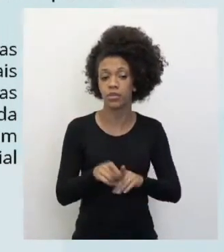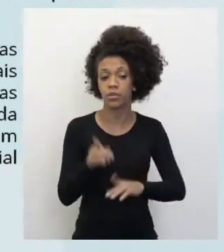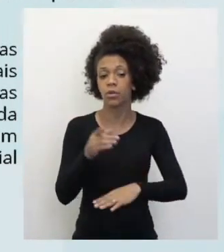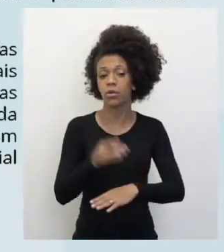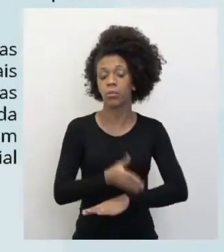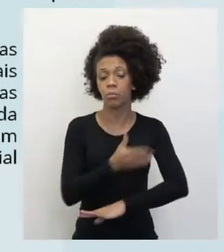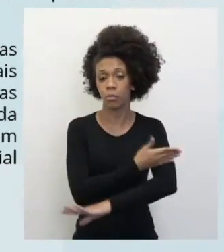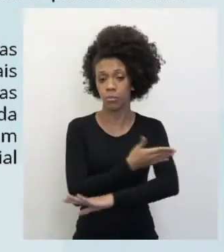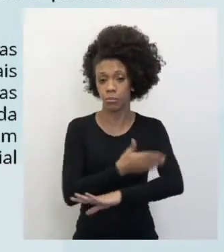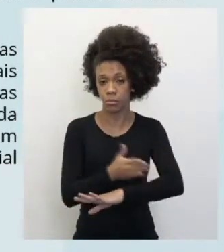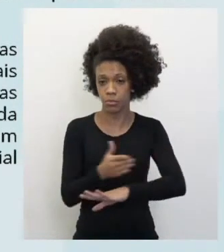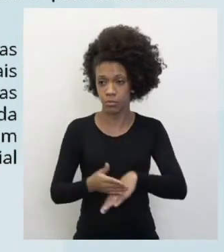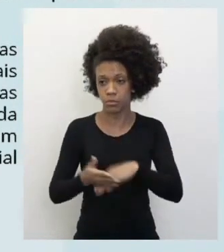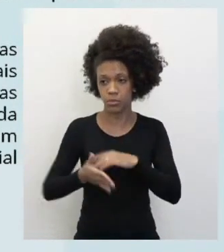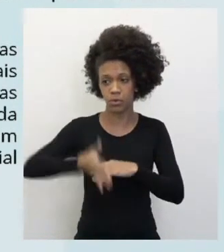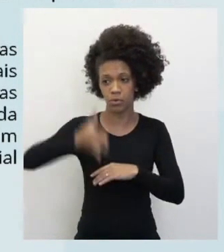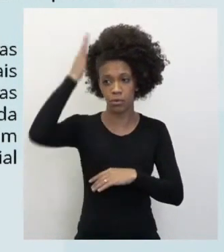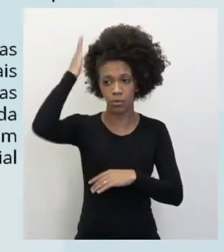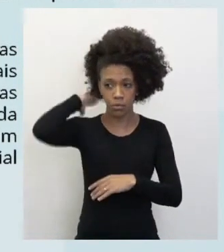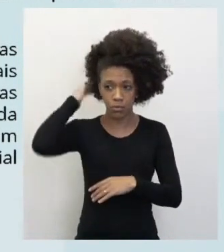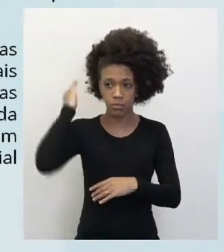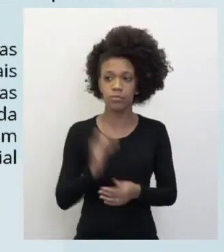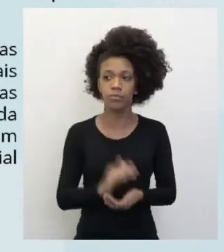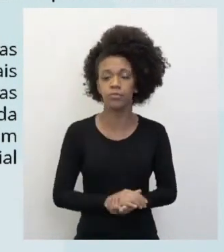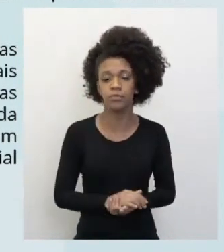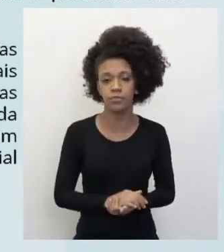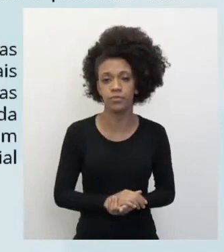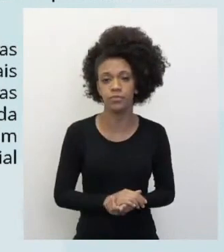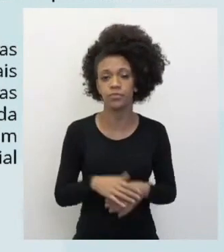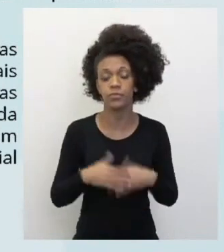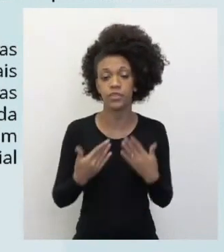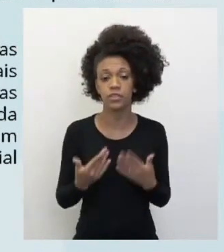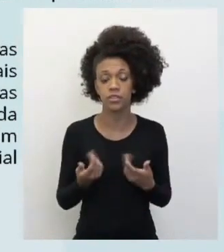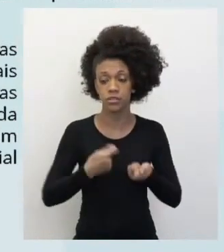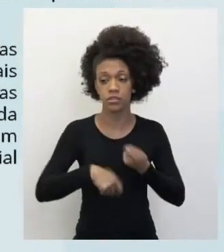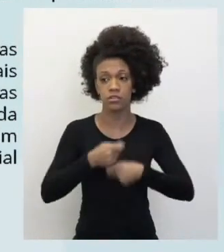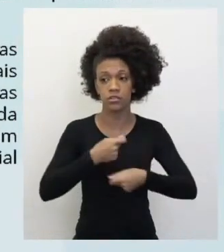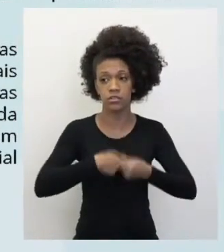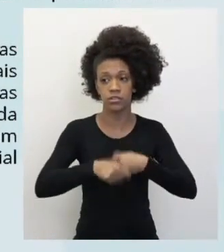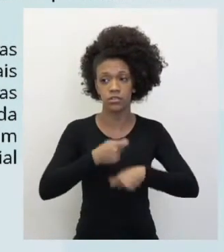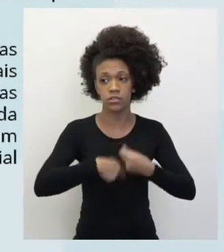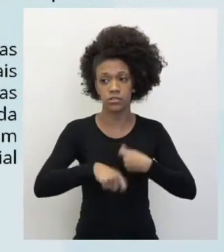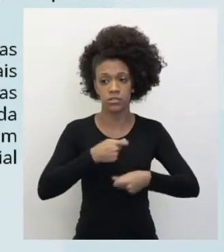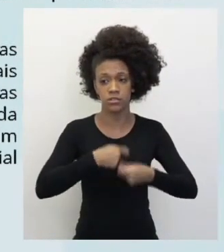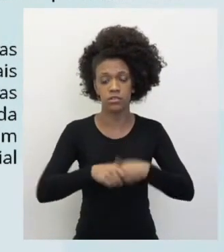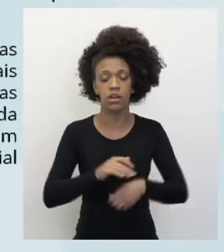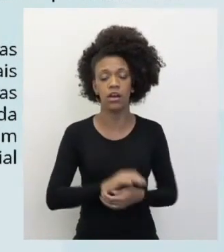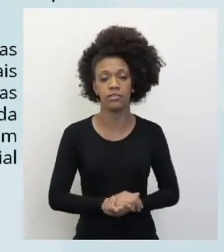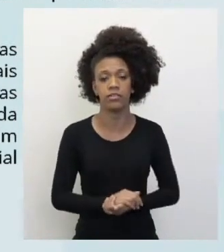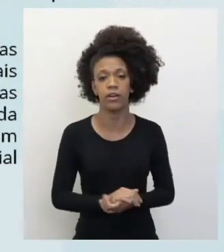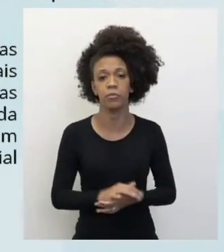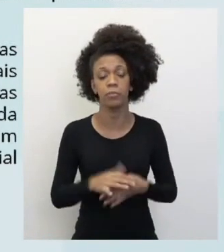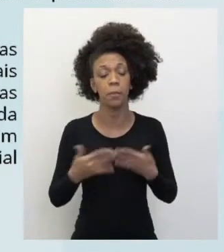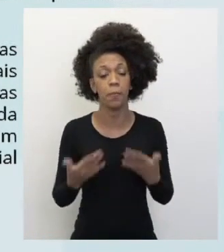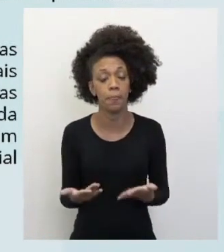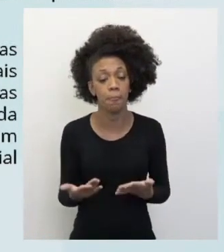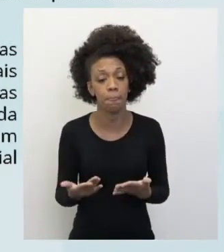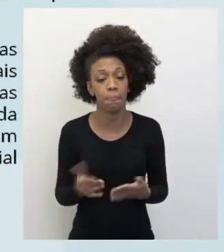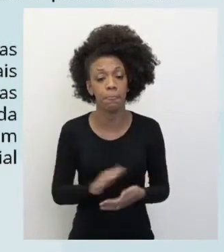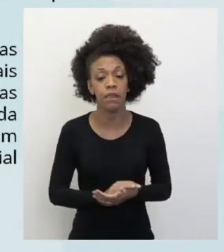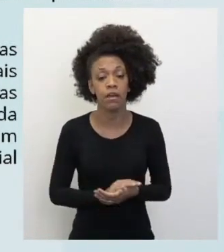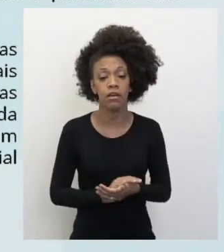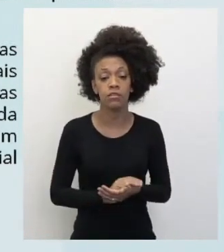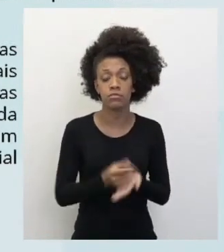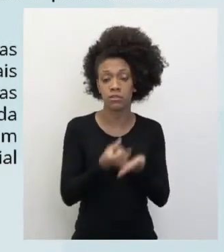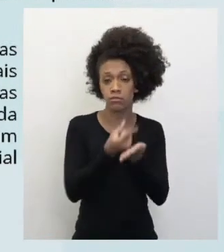as invasões bárbaras. A economia teve suas atividades comerciais retraídas. As